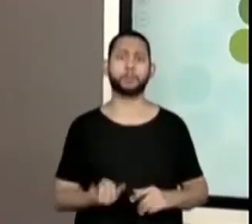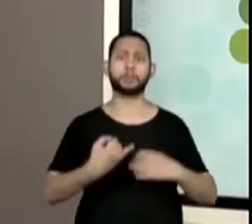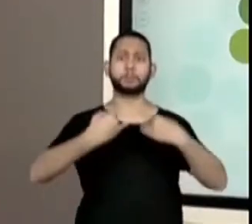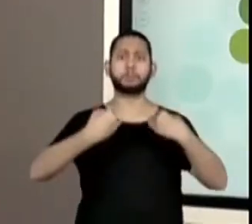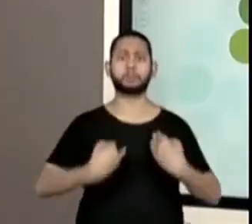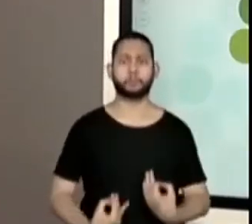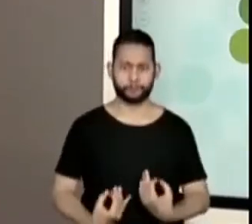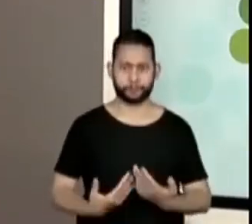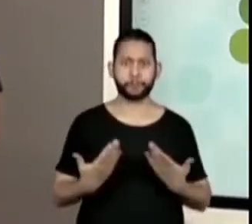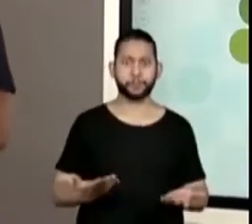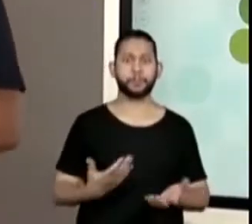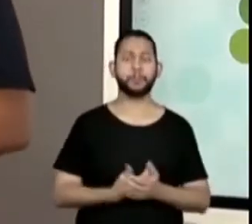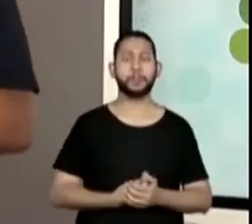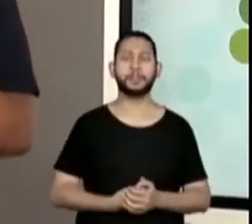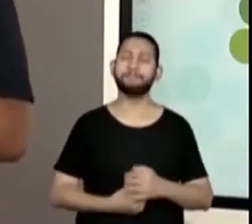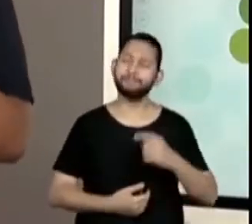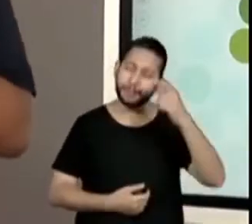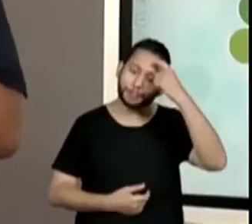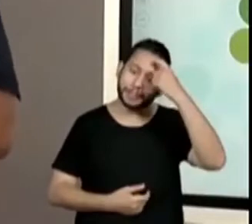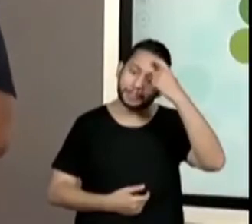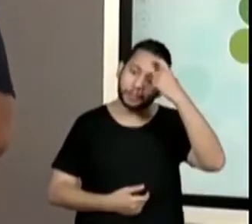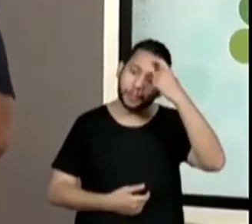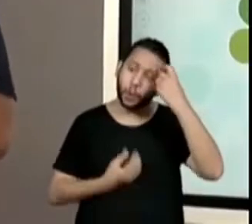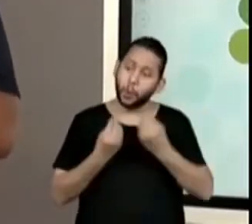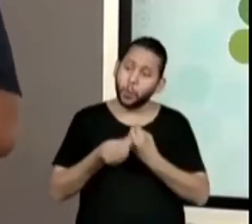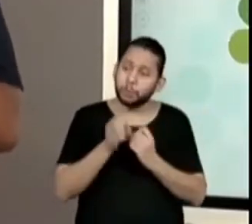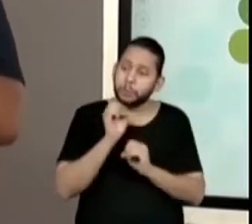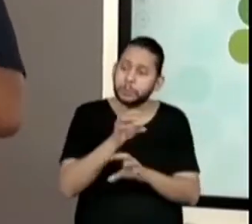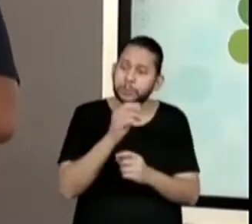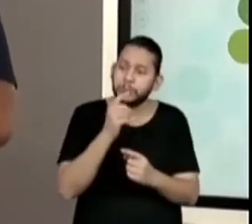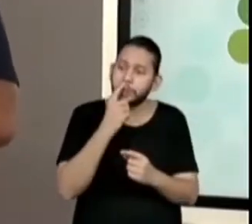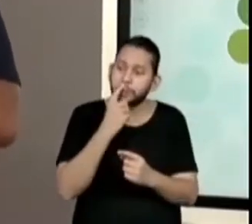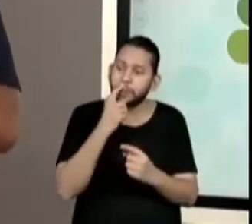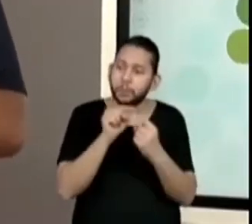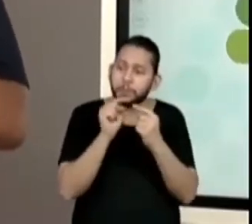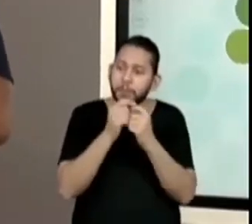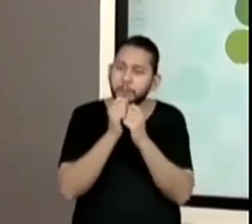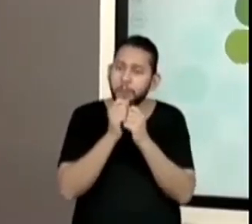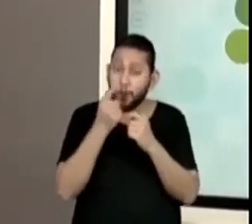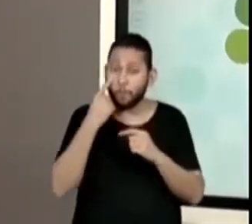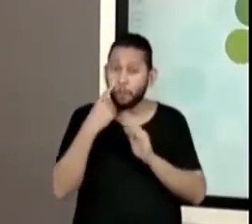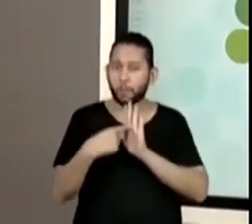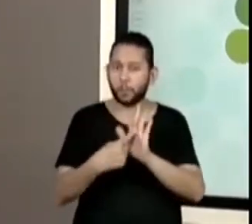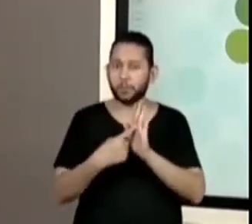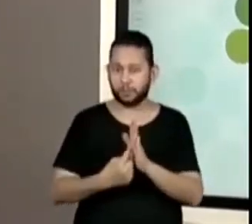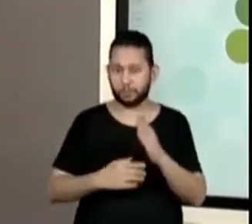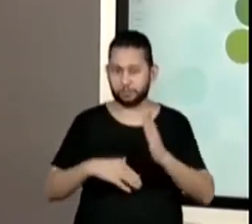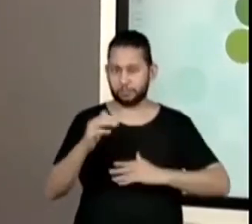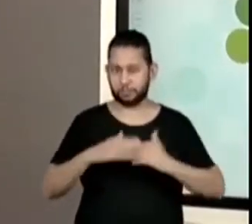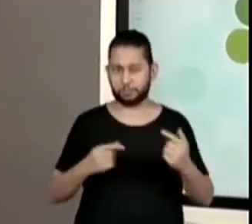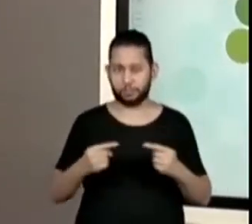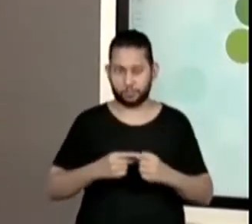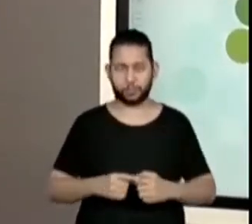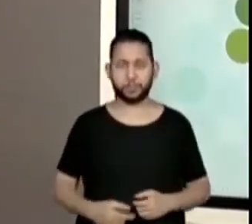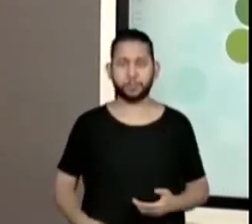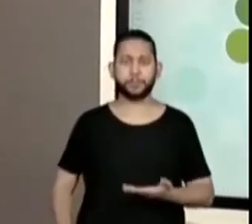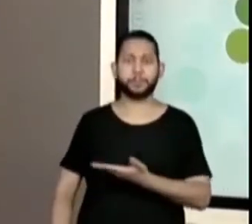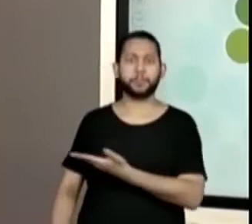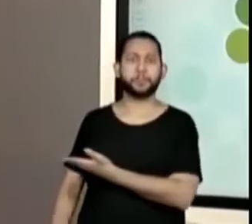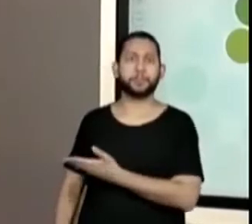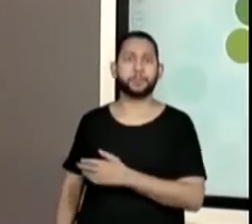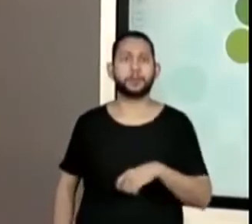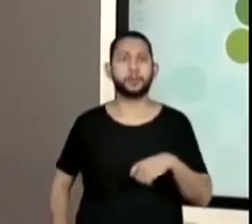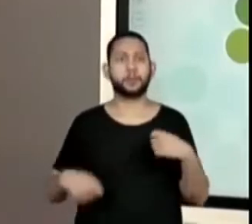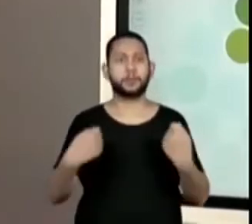desperdiçar. Então, olha só que bacana para a aula de hoje, tá? Eu já falo as habilidades. Mas o que você vai precisar? Vai precisar de uma folha